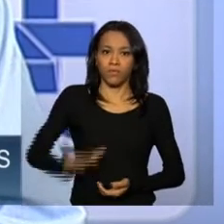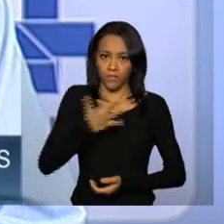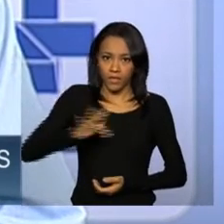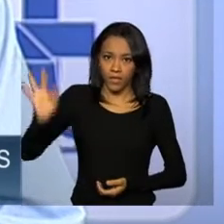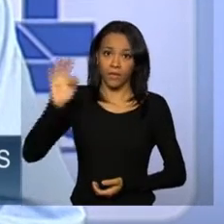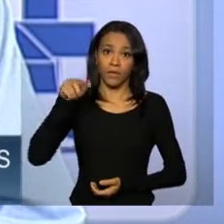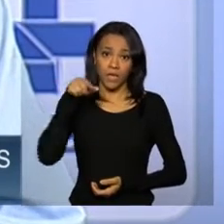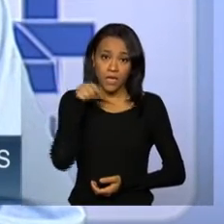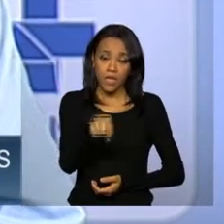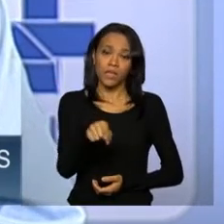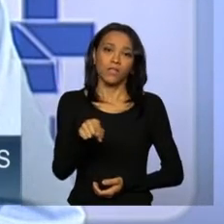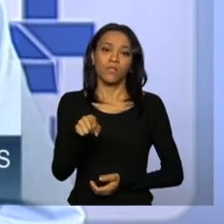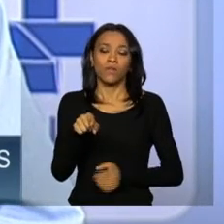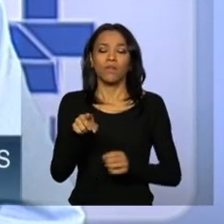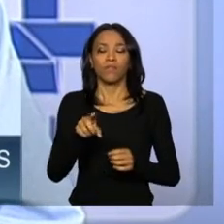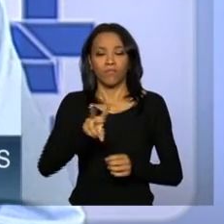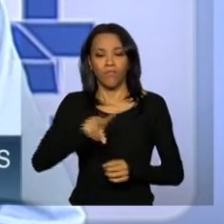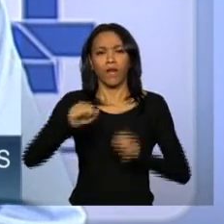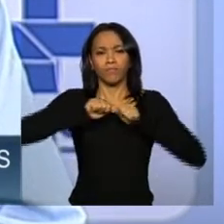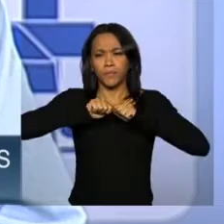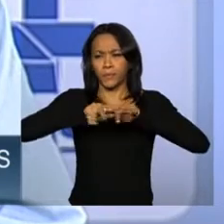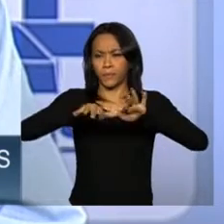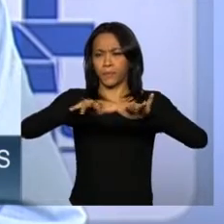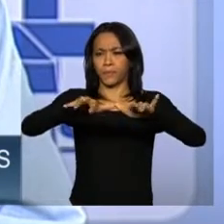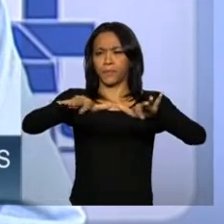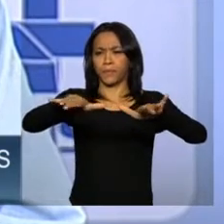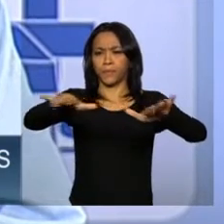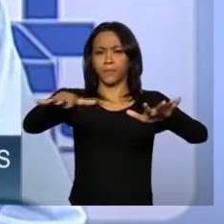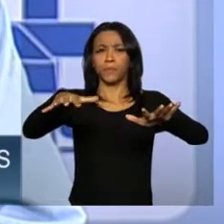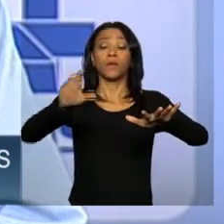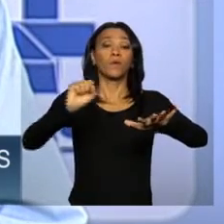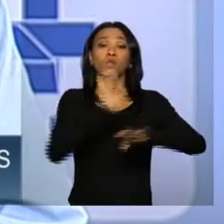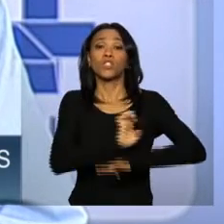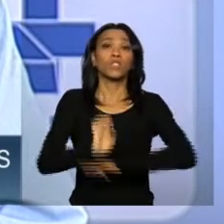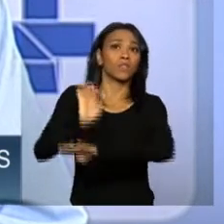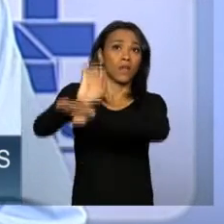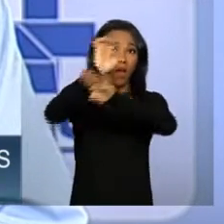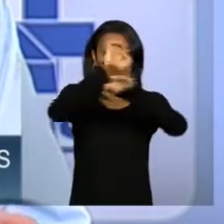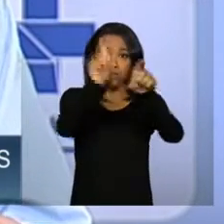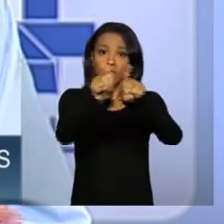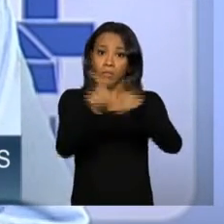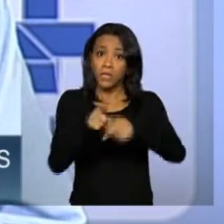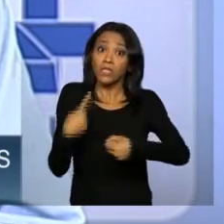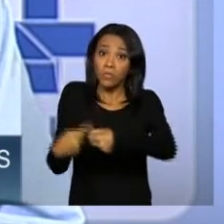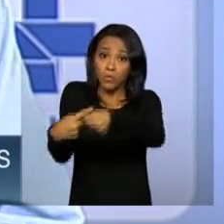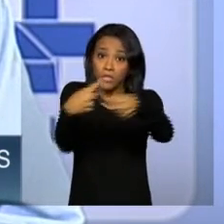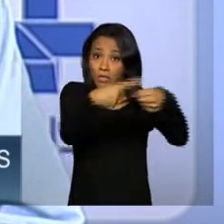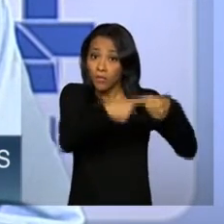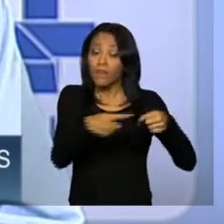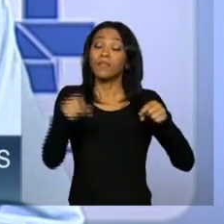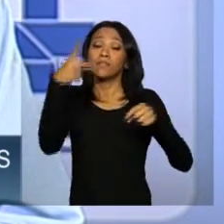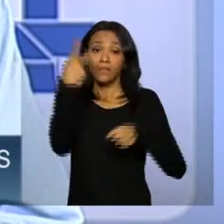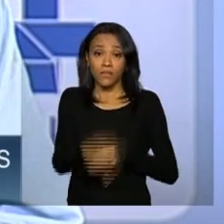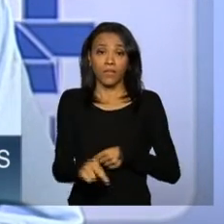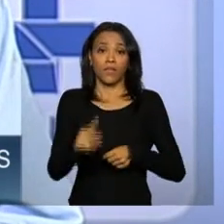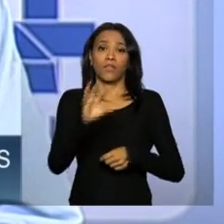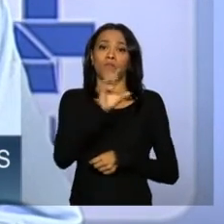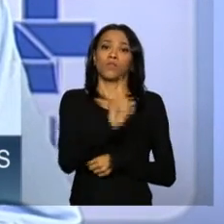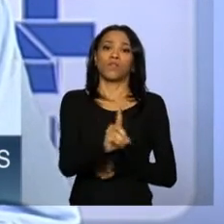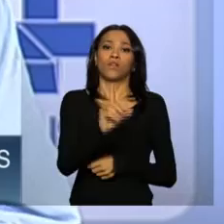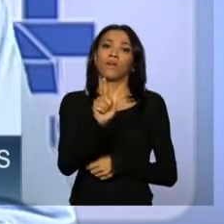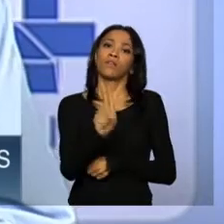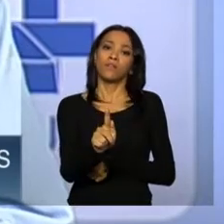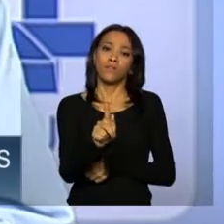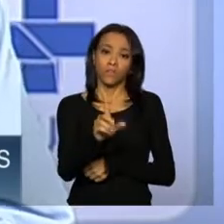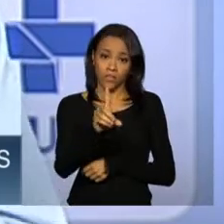movimento vem sendo replicado pelos governos estaduais e pelos governos municipais e do Distrito Federal, de